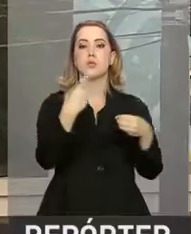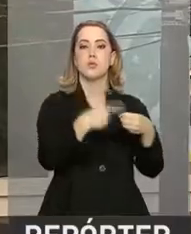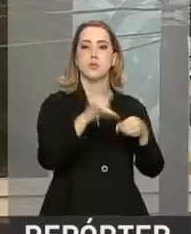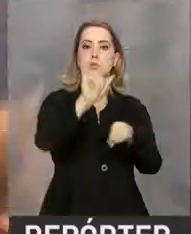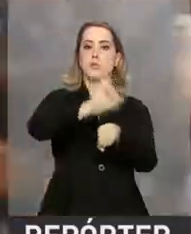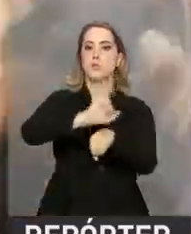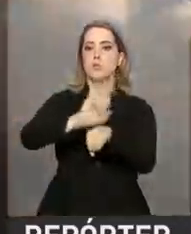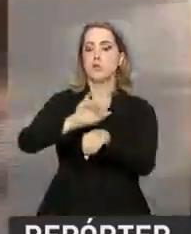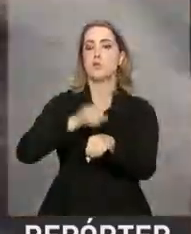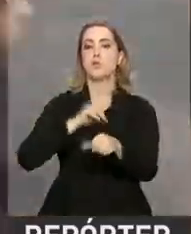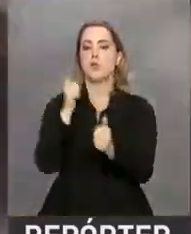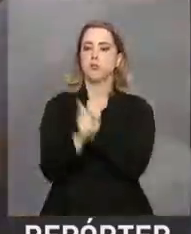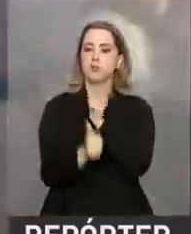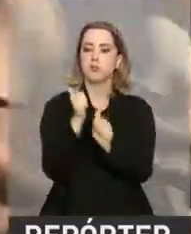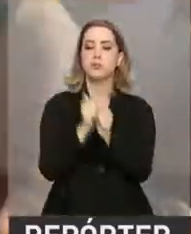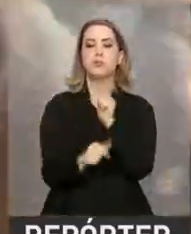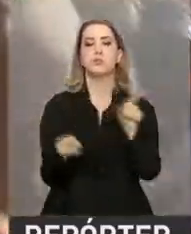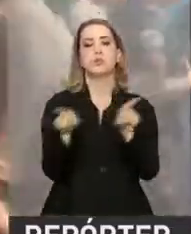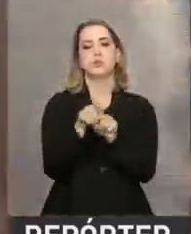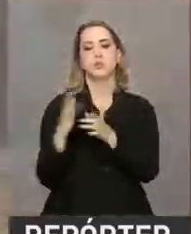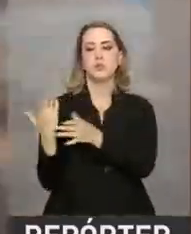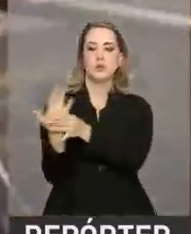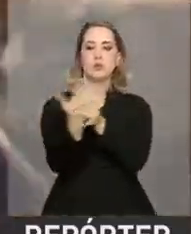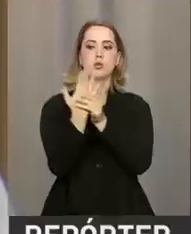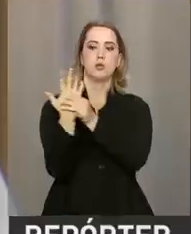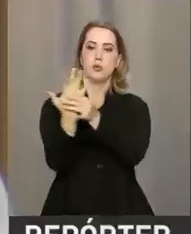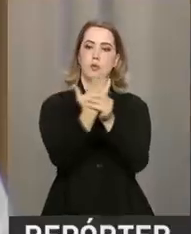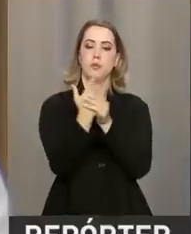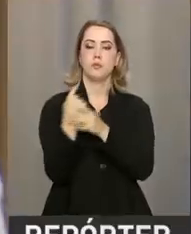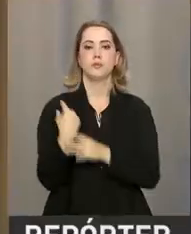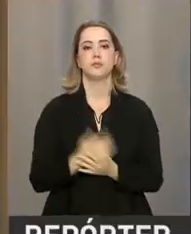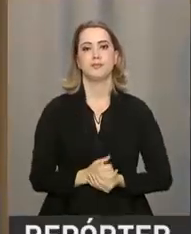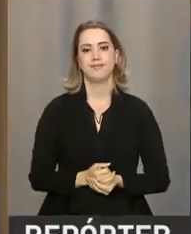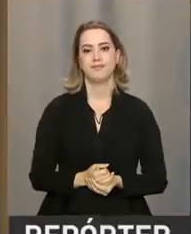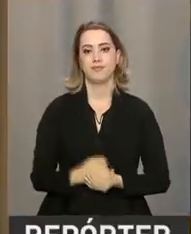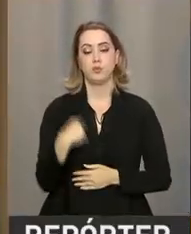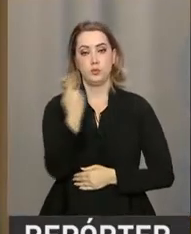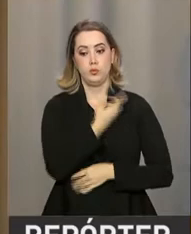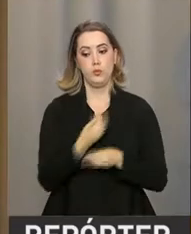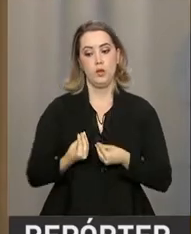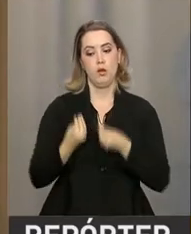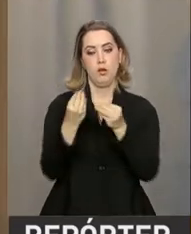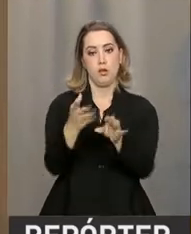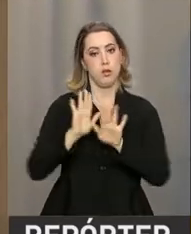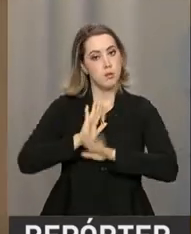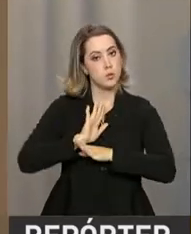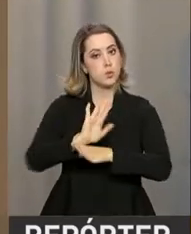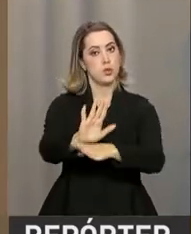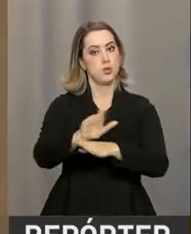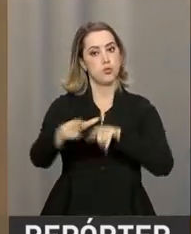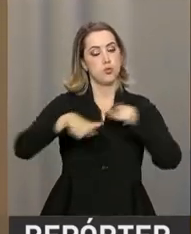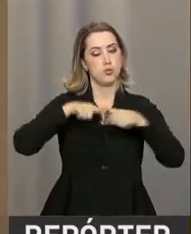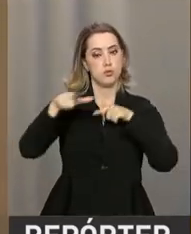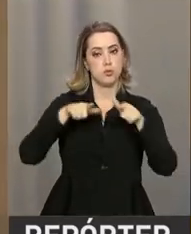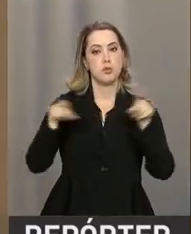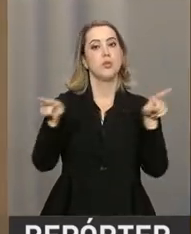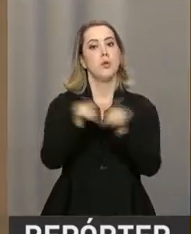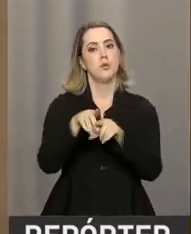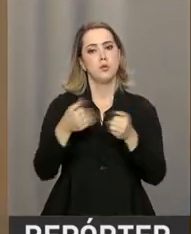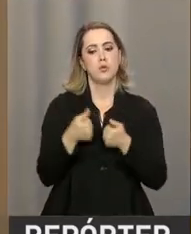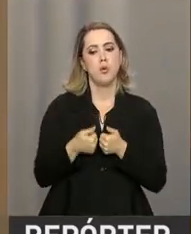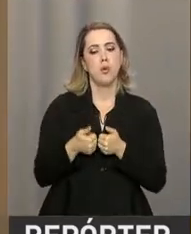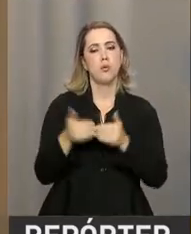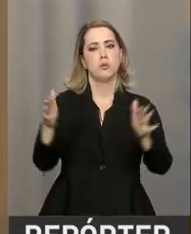de futebol e também por onde a tocha olímpica passou. Nós demos uma contribuição, inclusive ampliando os